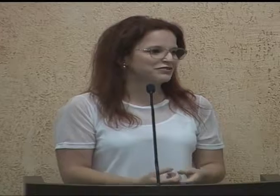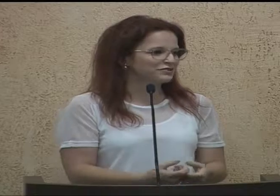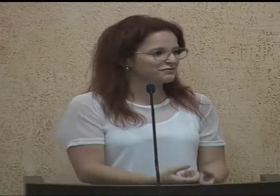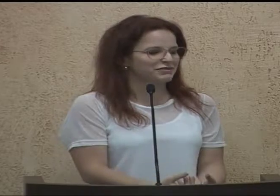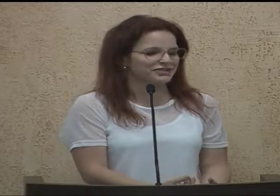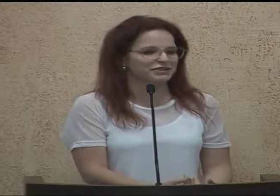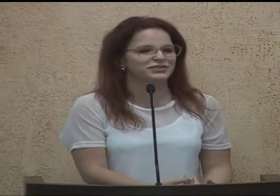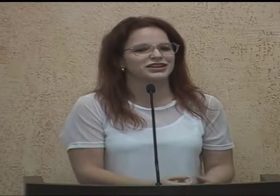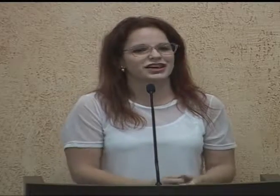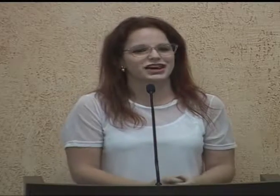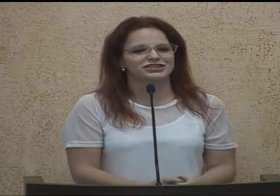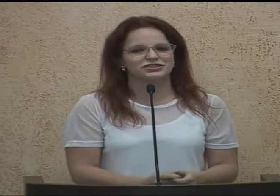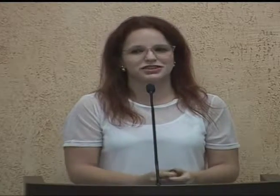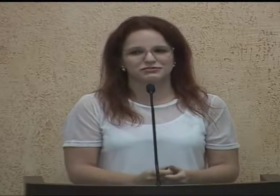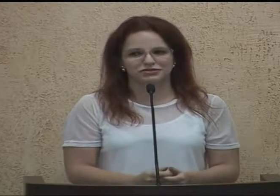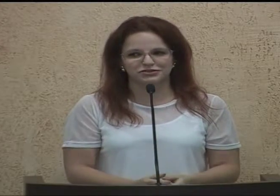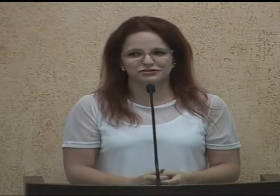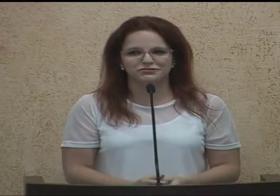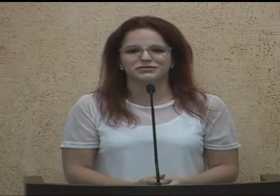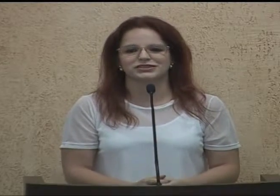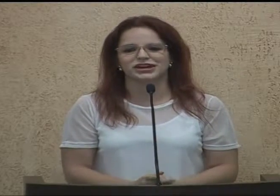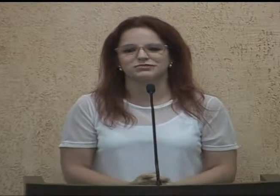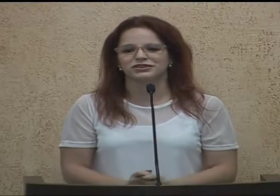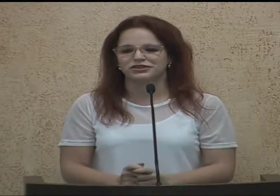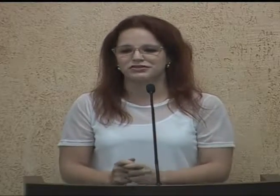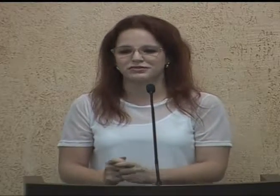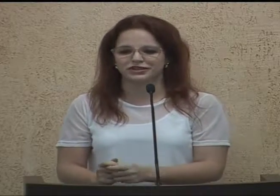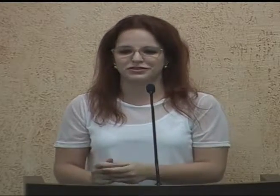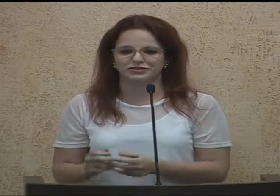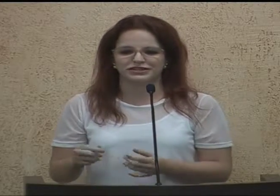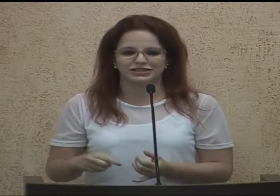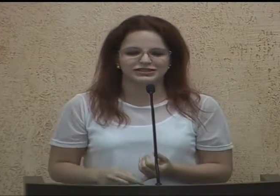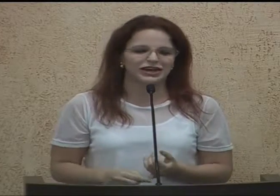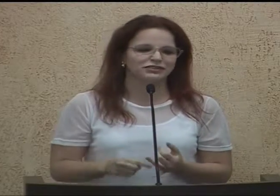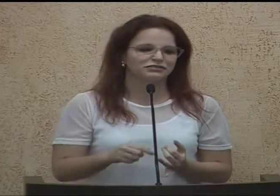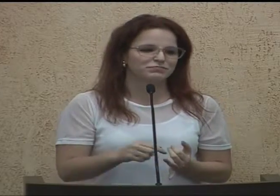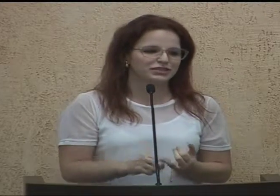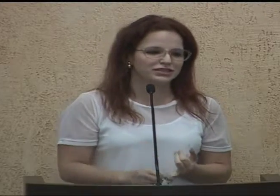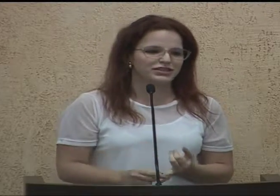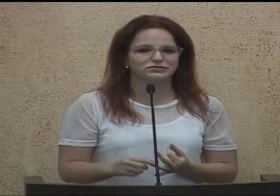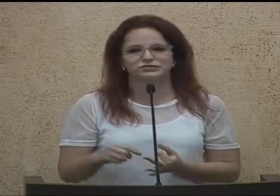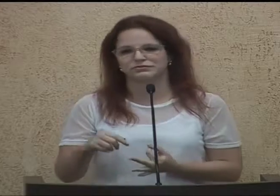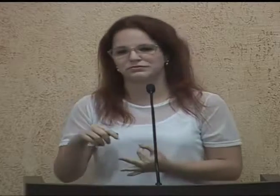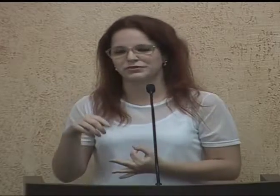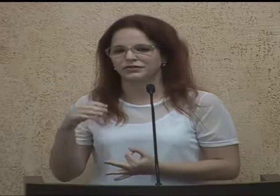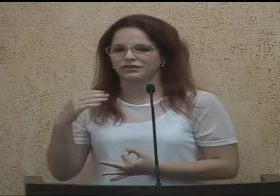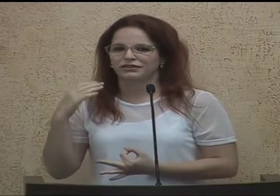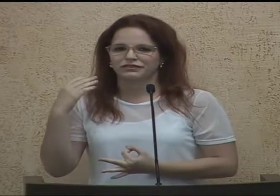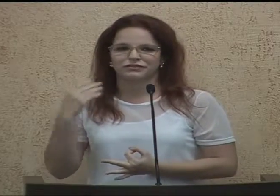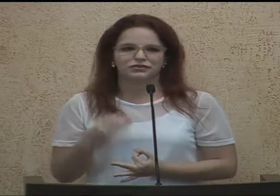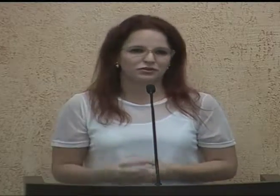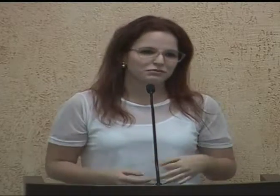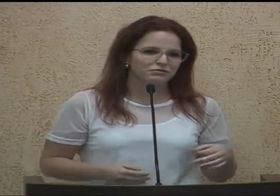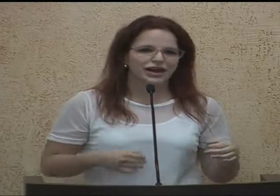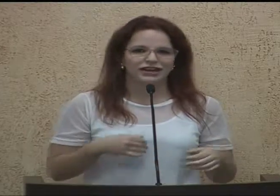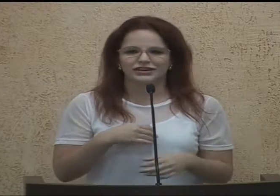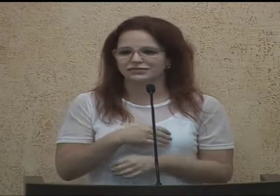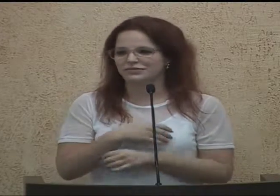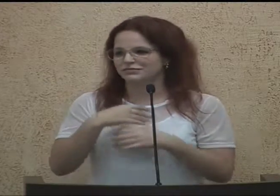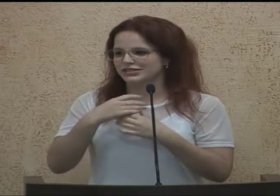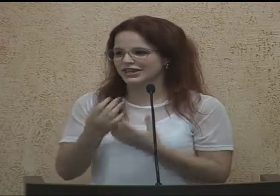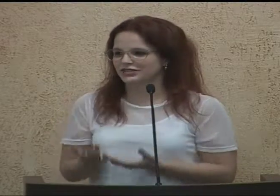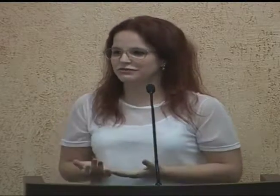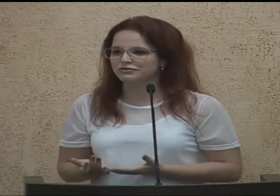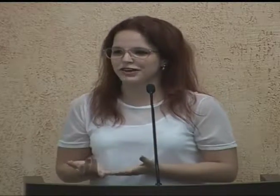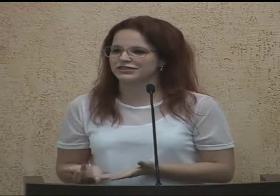só o idoso com Alzheimer. A gente tem o idoso com Alzheimer e o cuidador estressado, depressivo, com dor lombar, e,